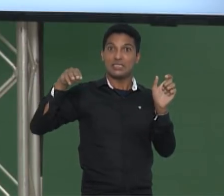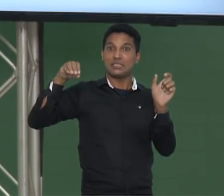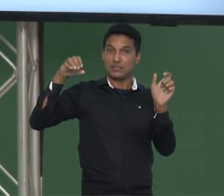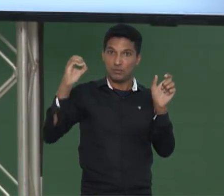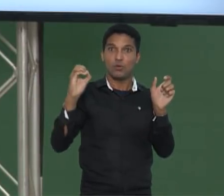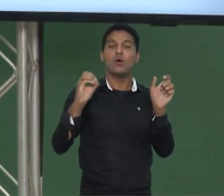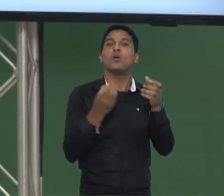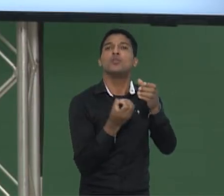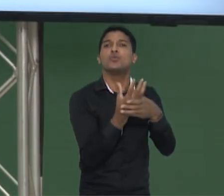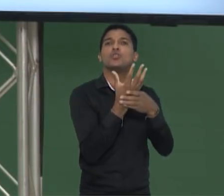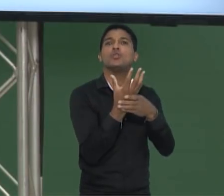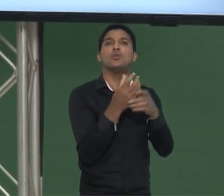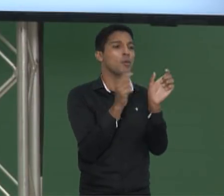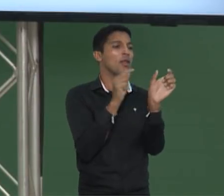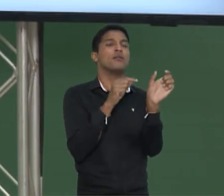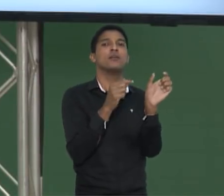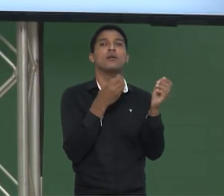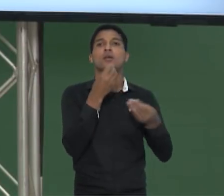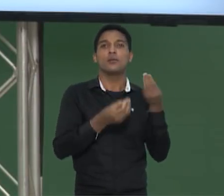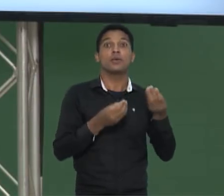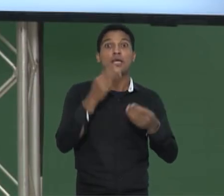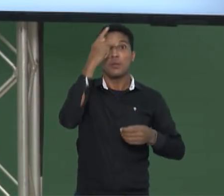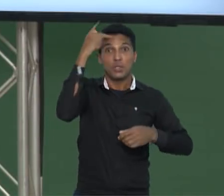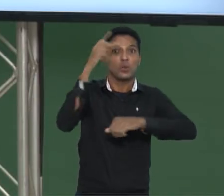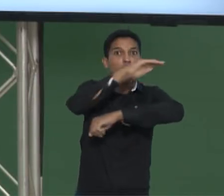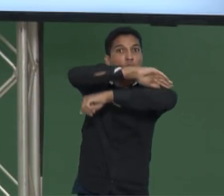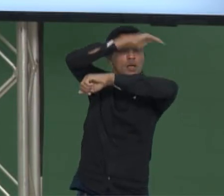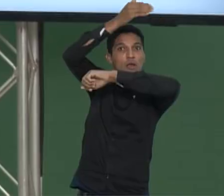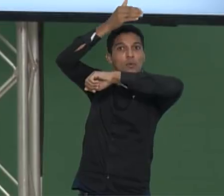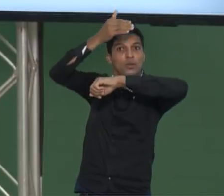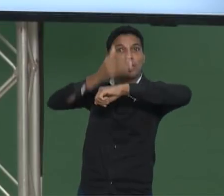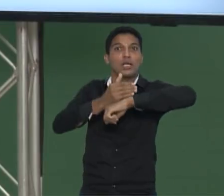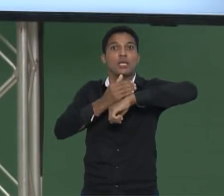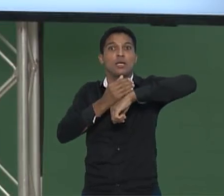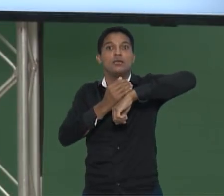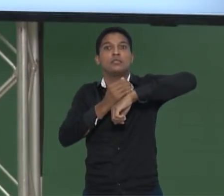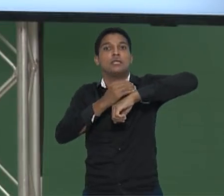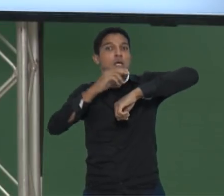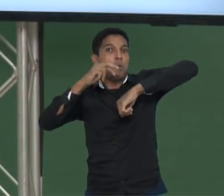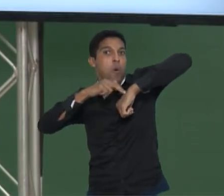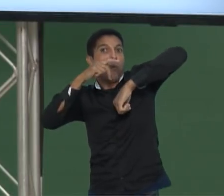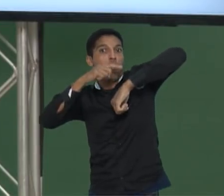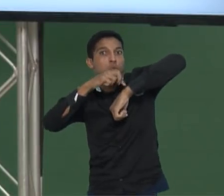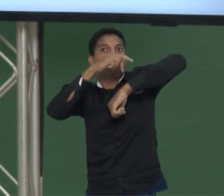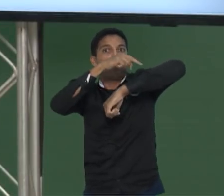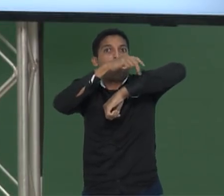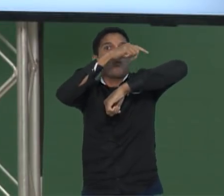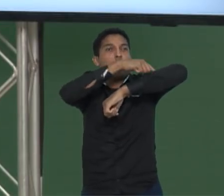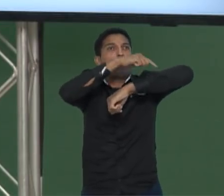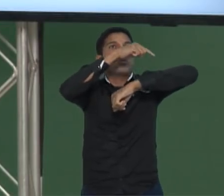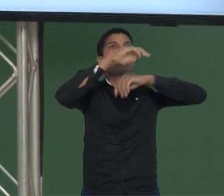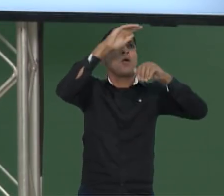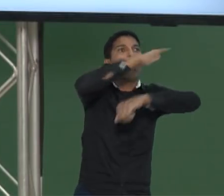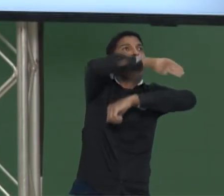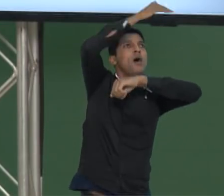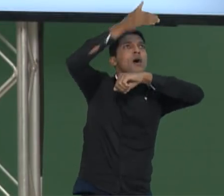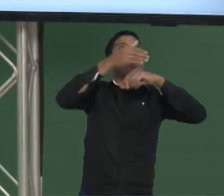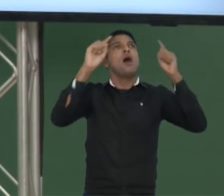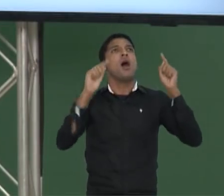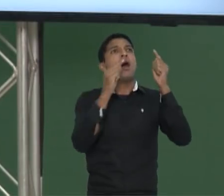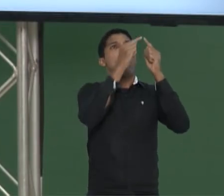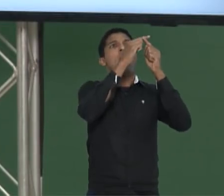das pessoas que escalavam, que subiam essas montanhas lá nos Alpes, lá na